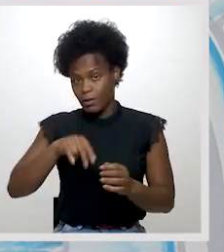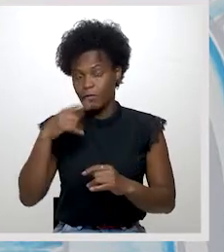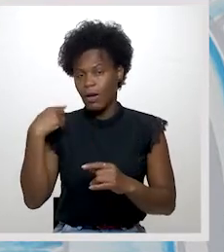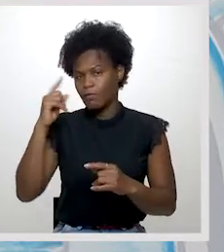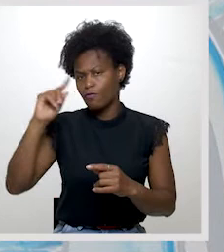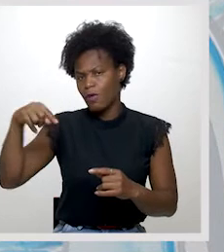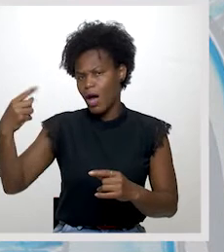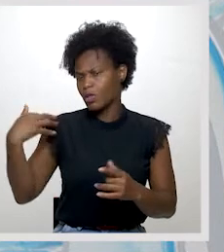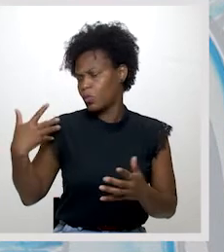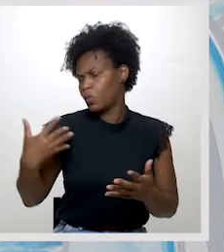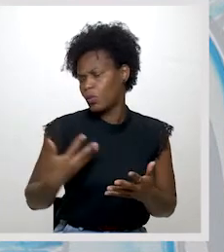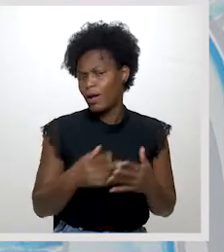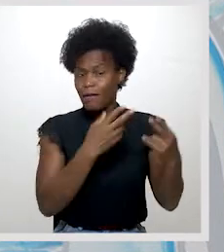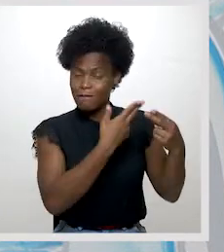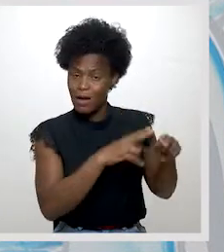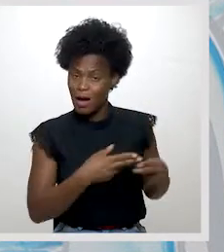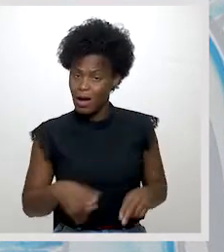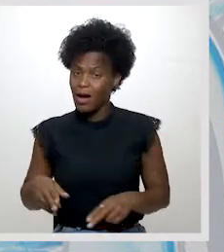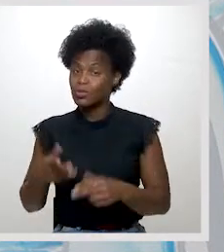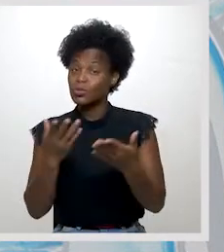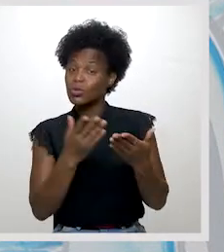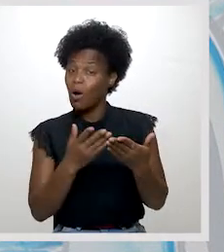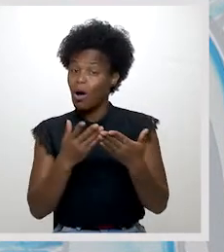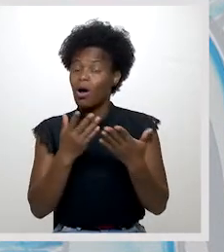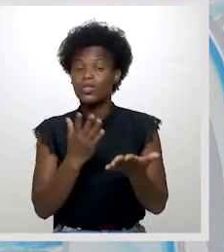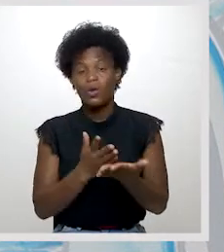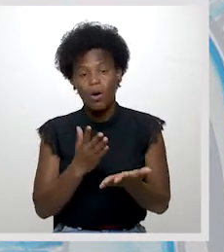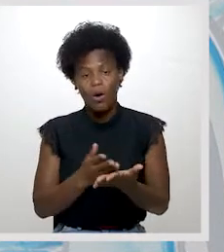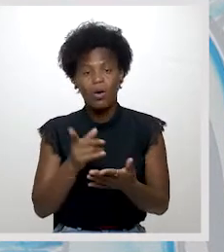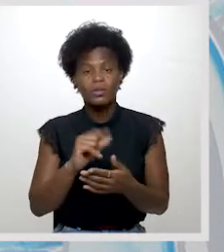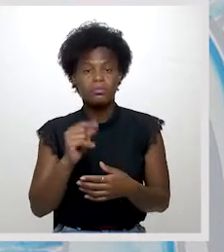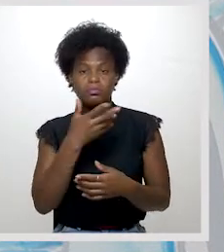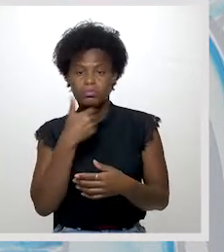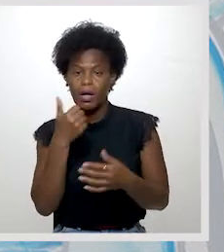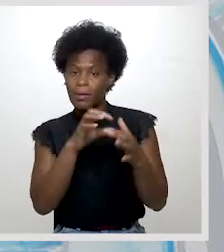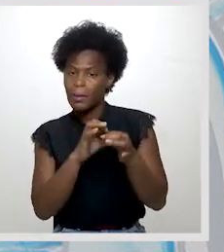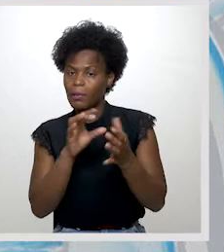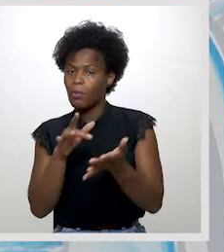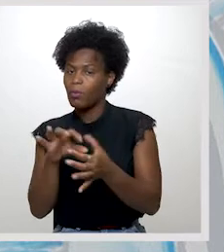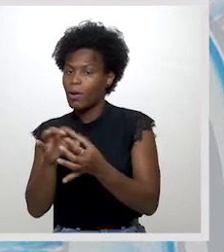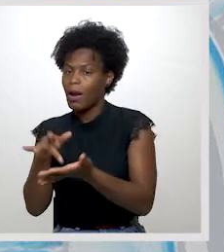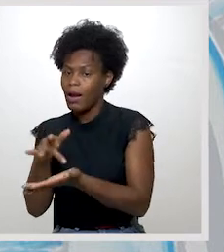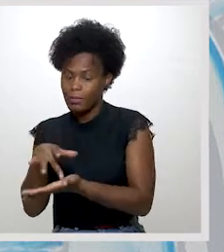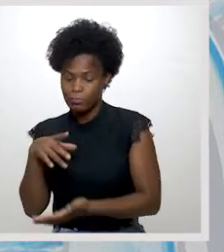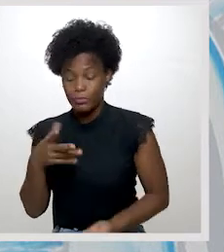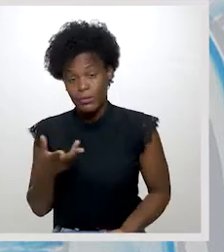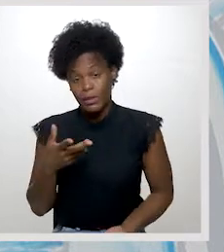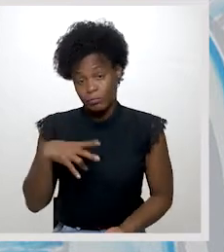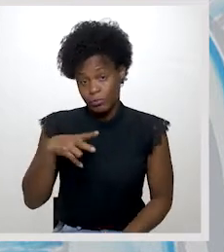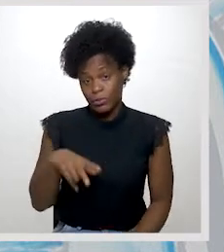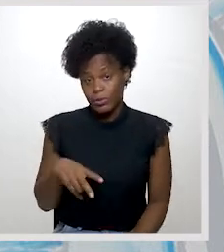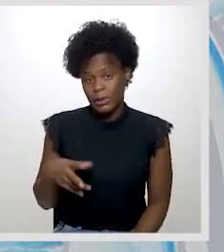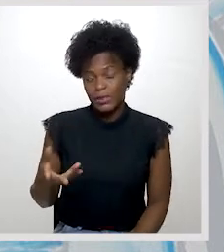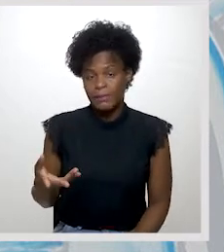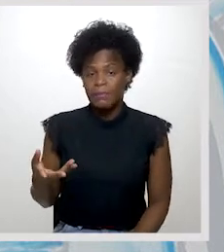uma longa viagem por várias escolas e por várias estéticas literárias da